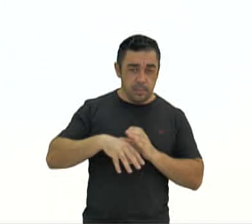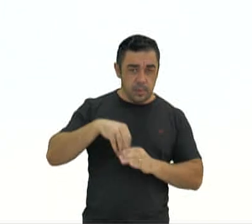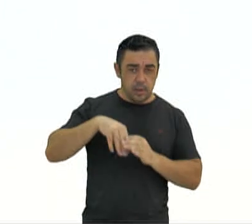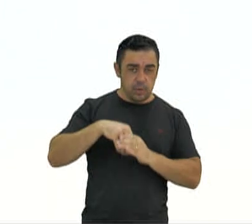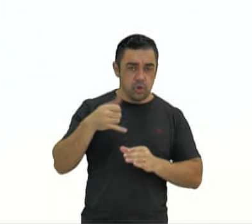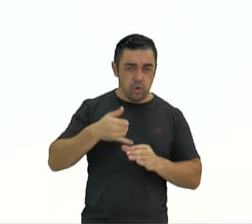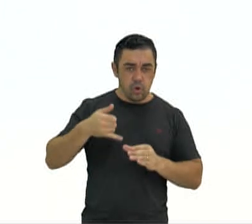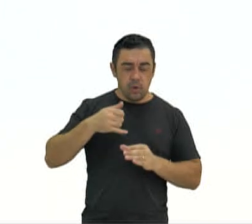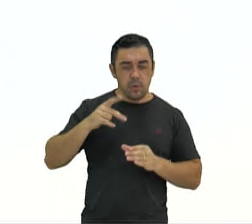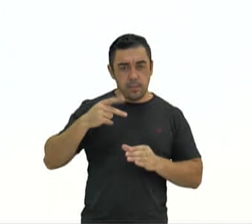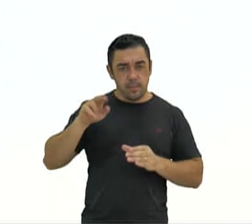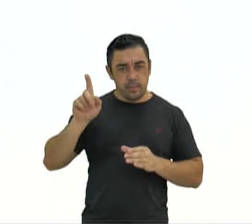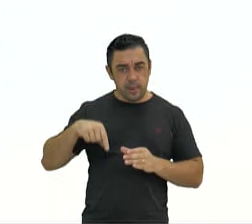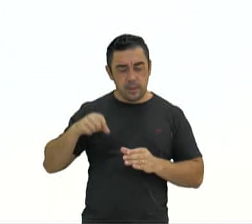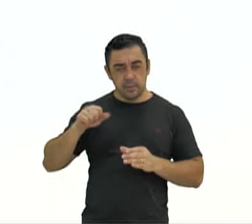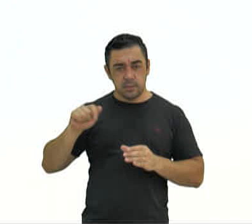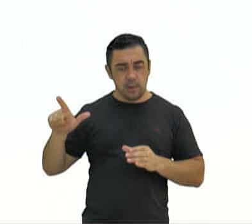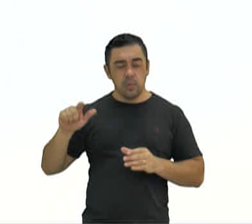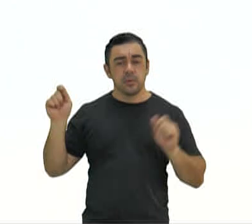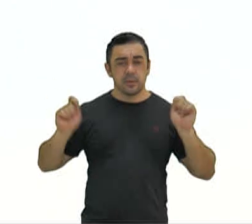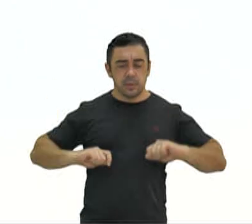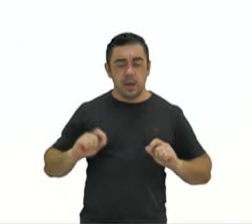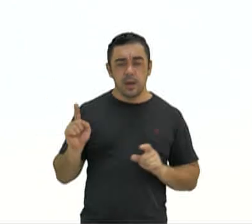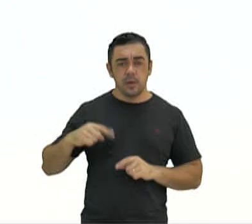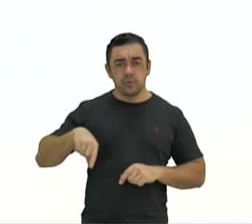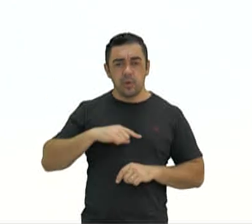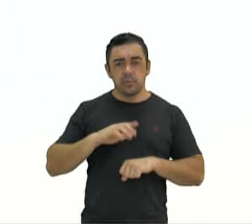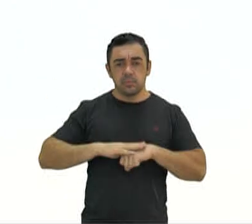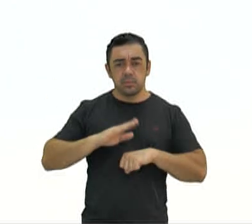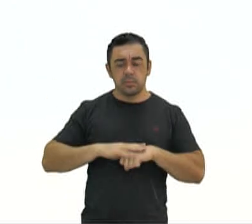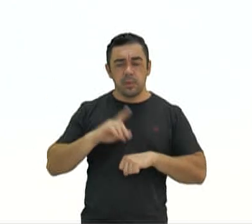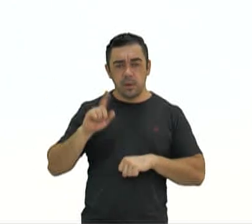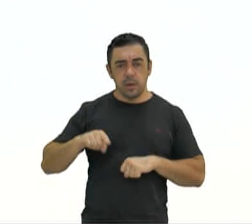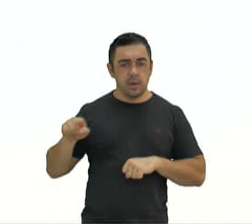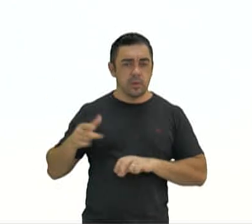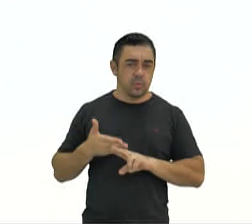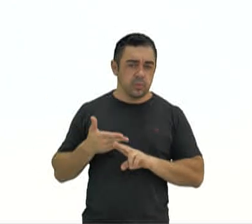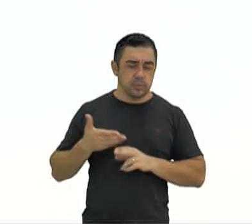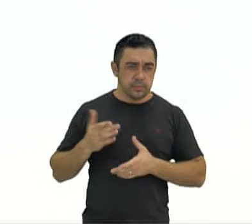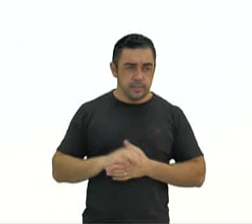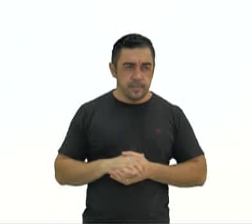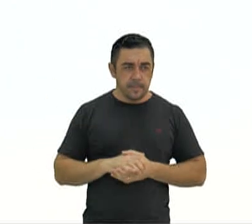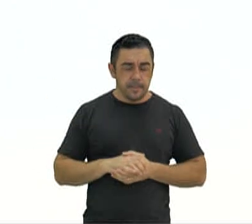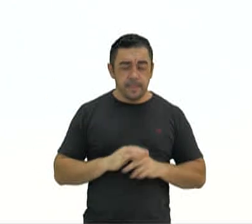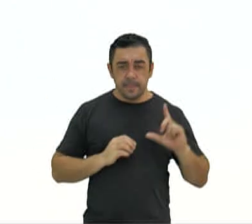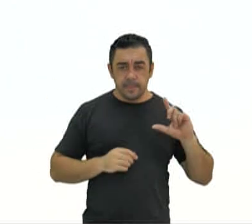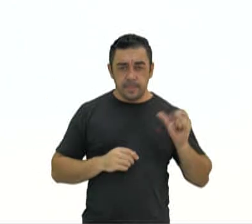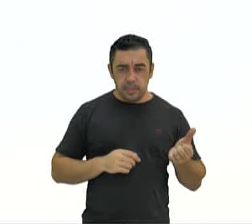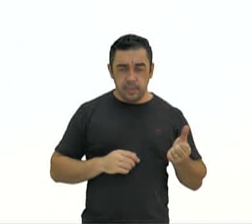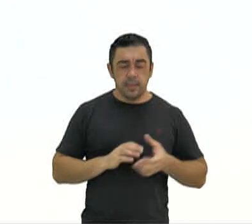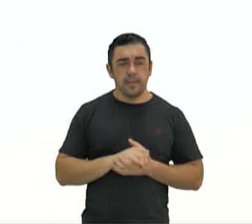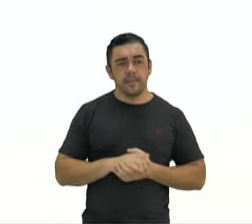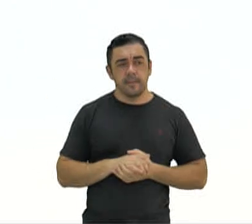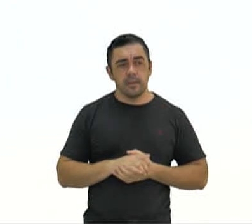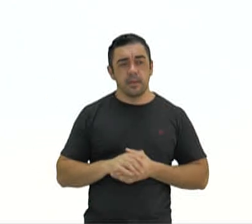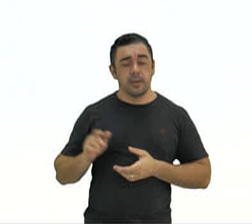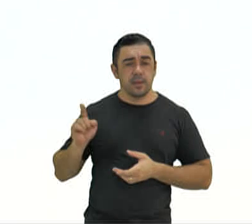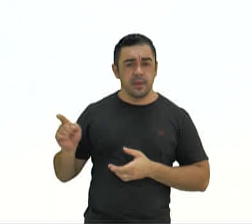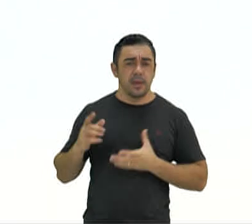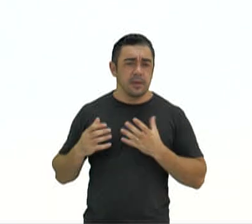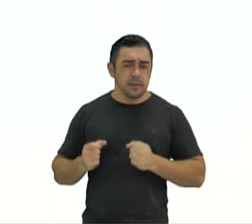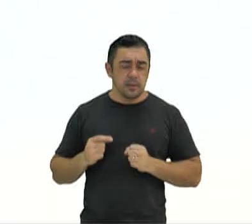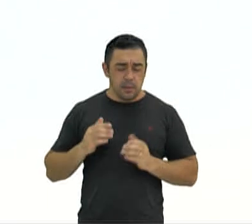poderá dar ao Brasil uma independência energética de derivados deste hidrocarboneto. E número 16, considerando o